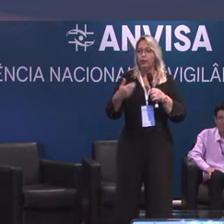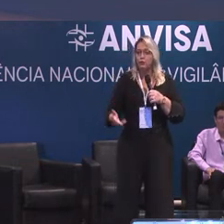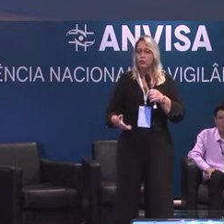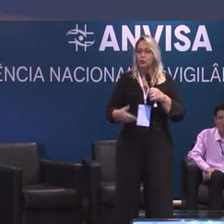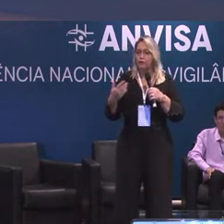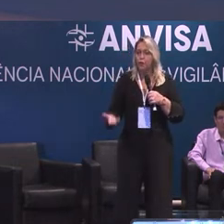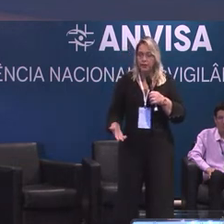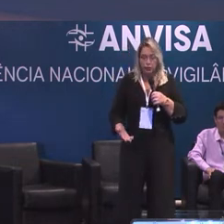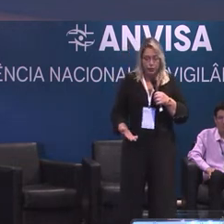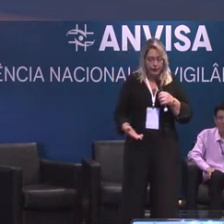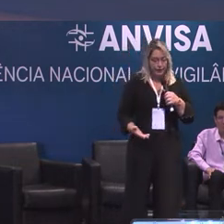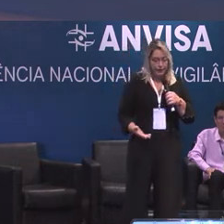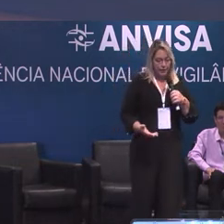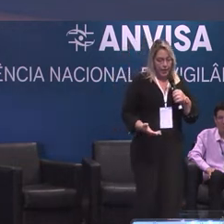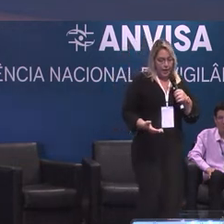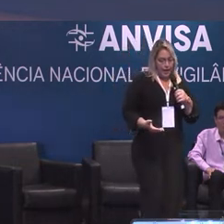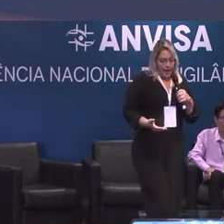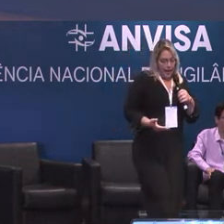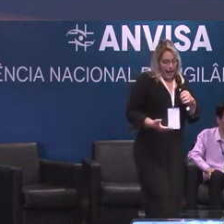dados, com informações.